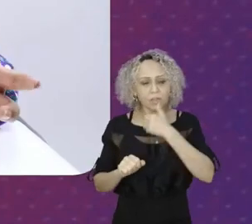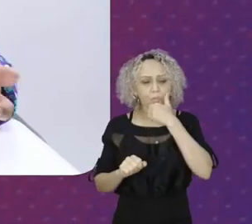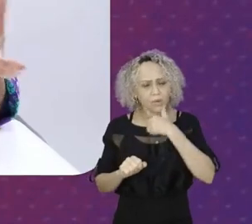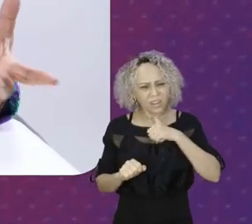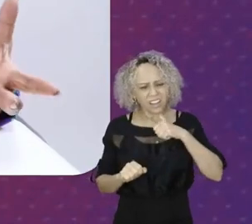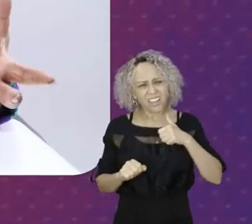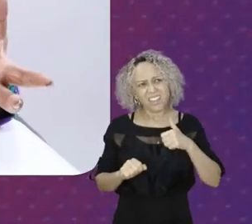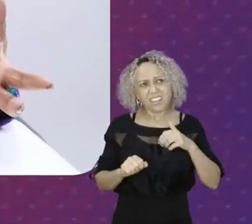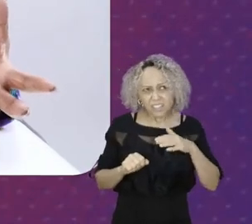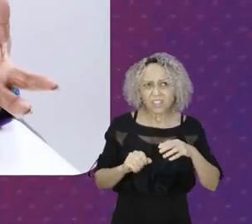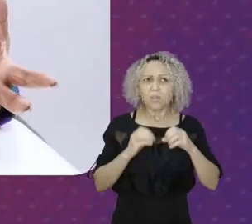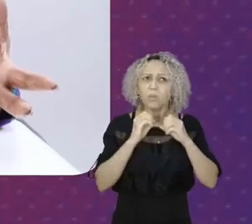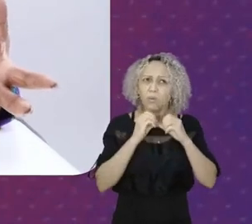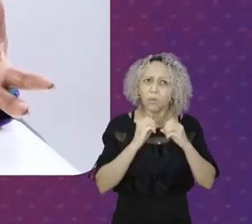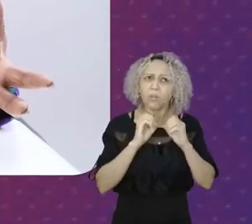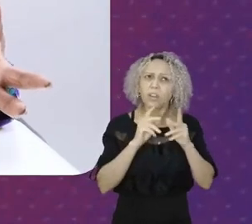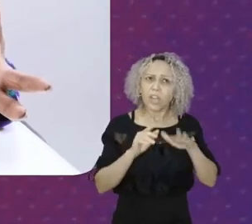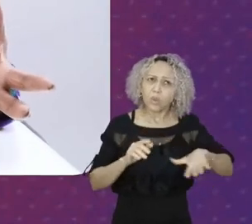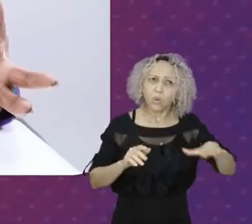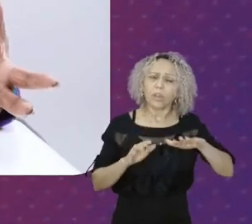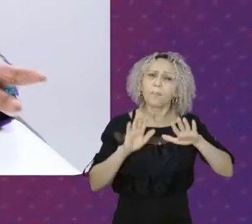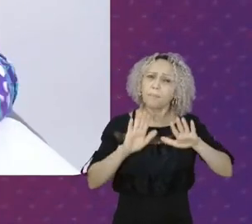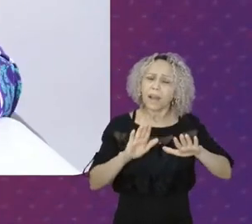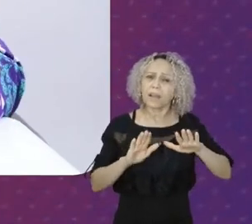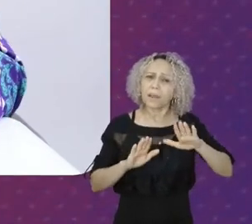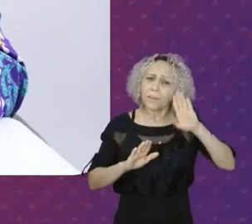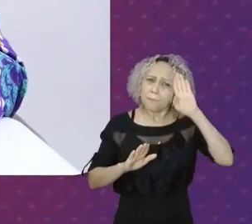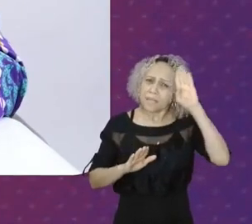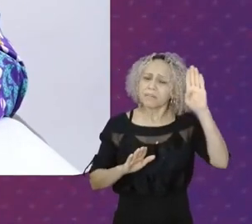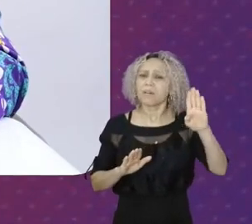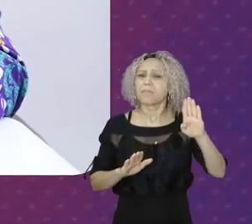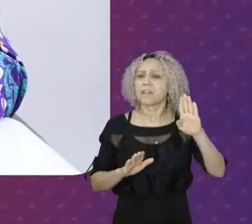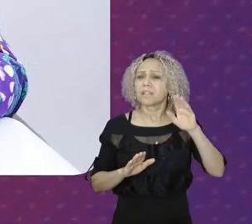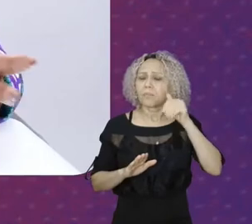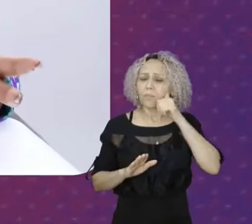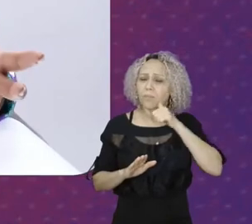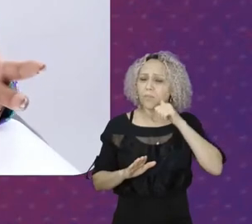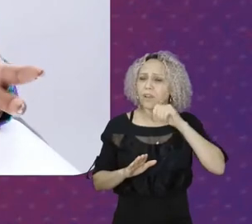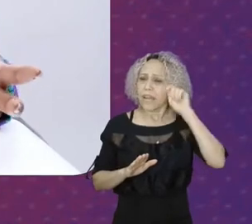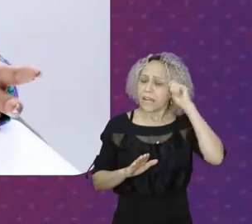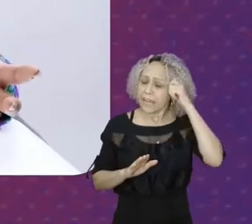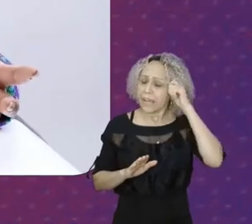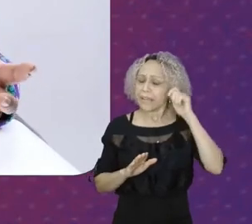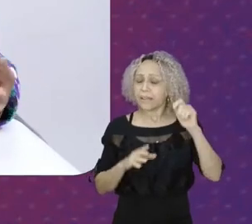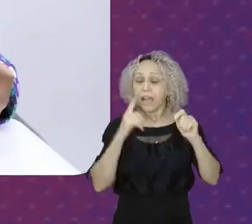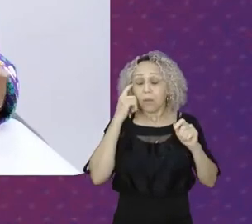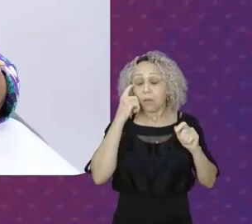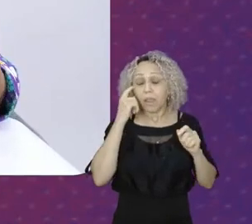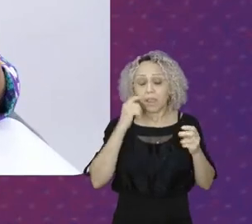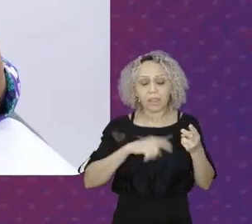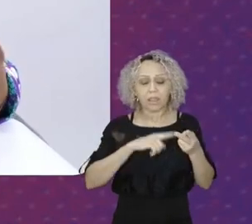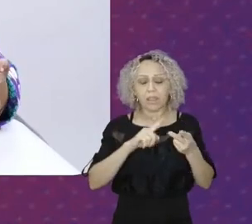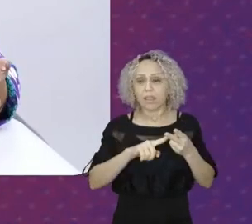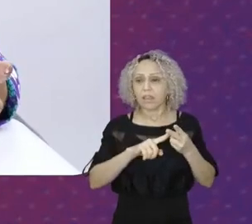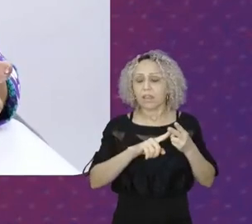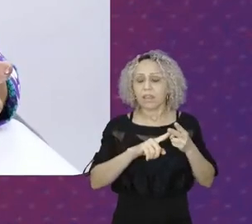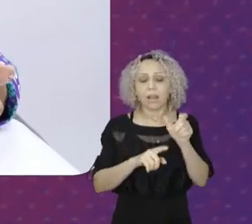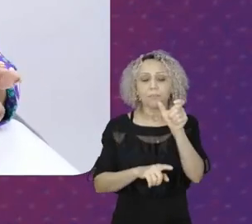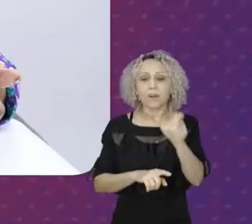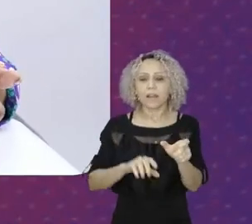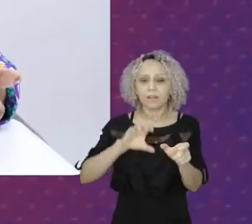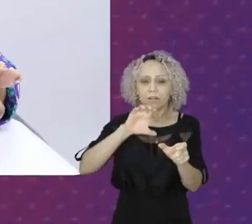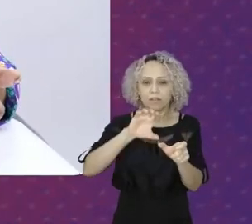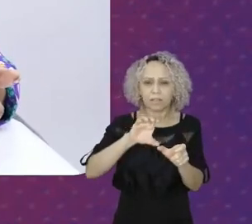mulheres negras vem com muita força, né? É o capacitismo, que hoje se fala muito do